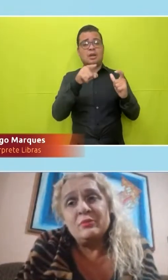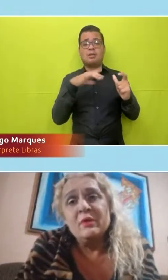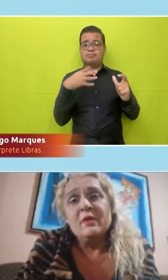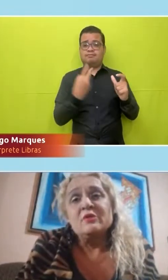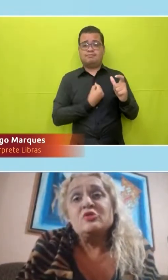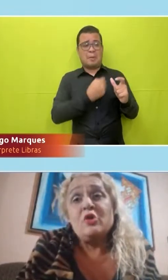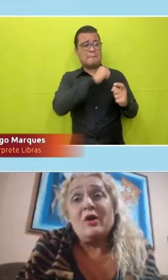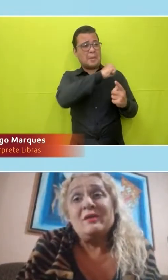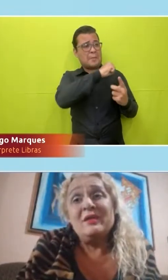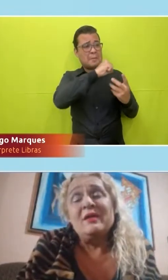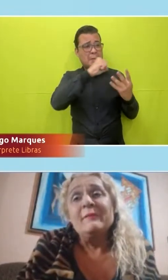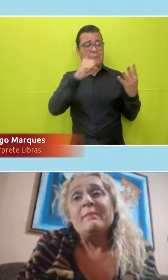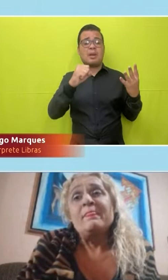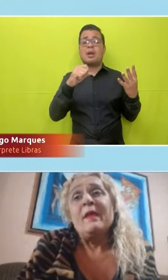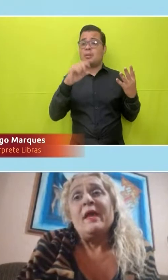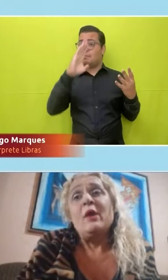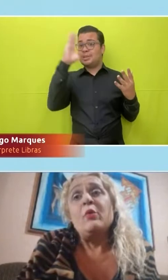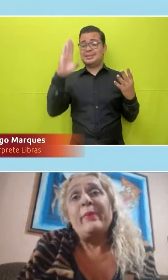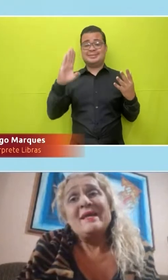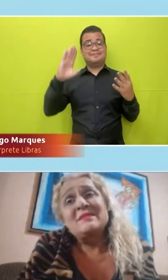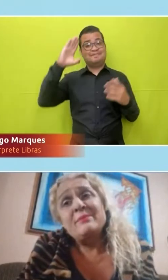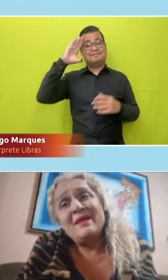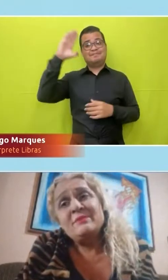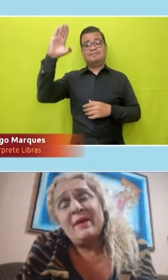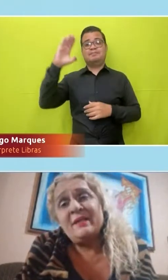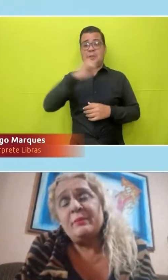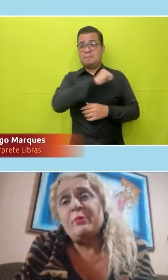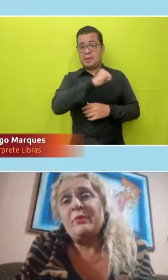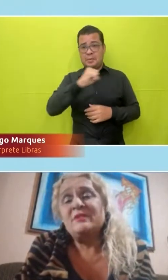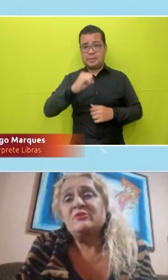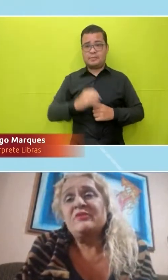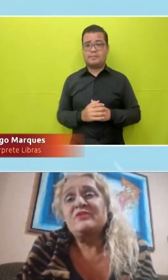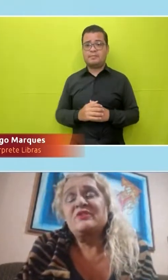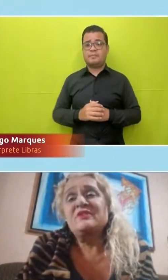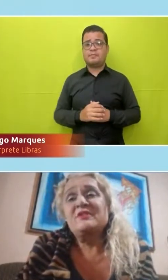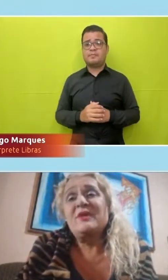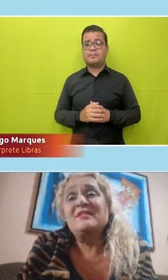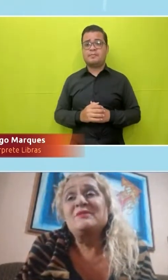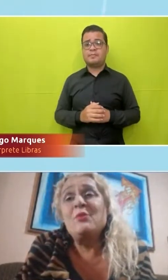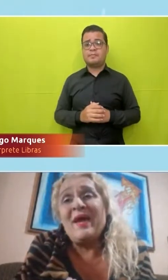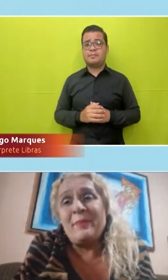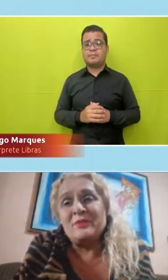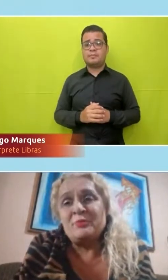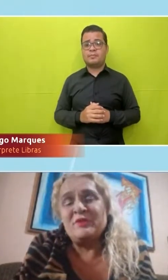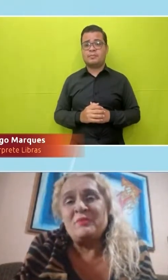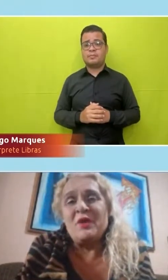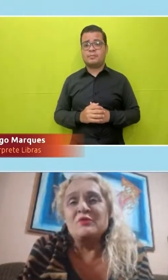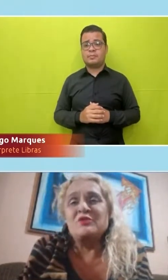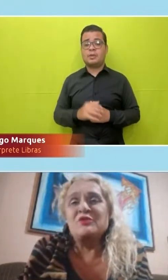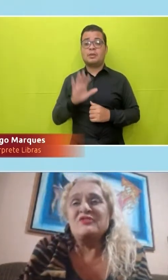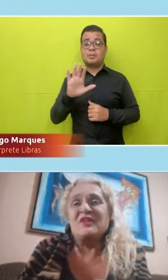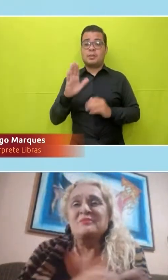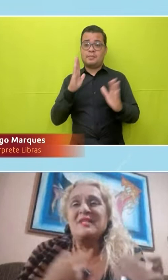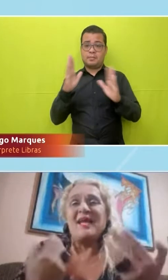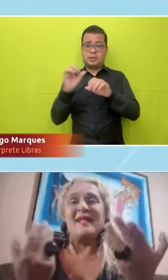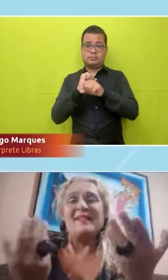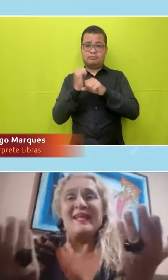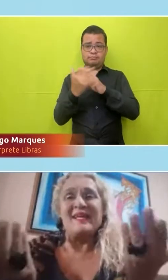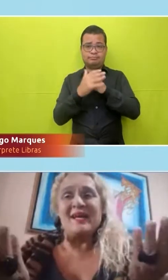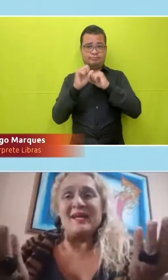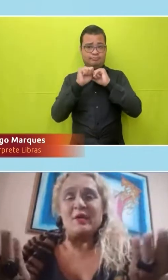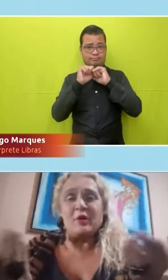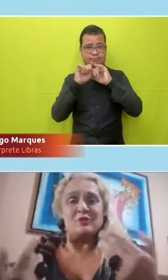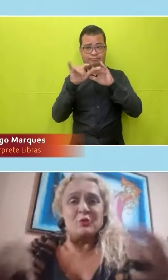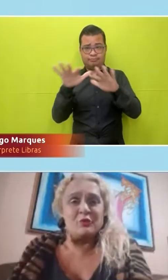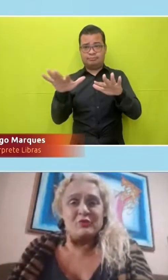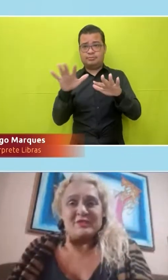Brasil, só que o país que mais mata a população de travestis e transexuais numa época de pandemia, onde que nós ficamos ligados, né?